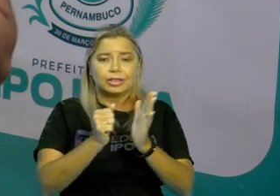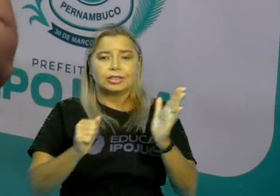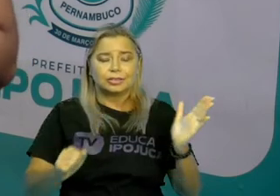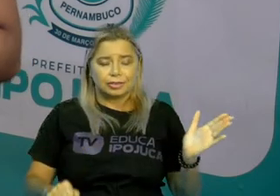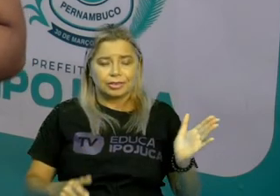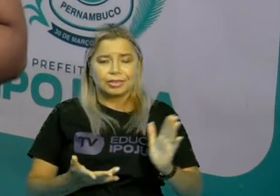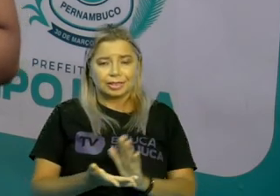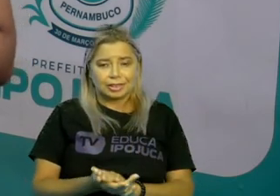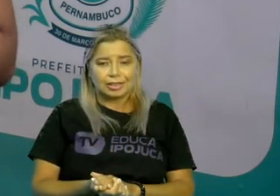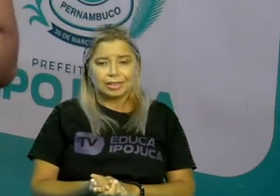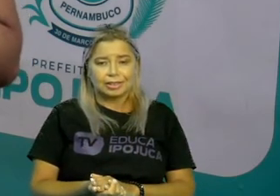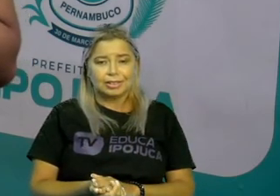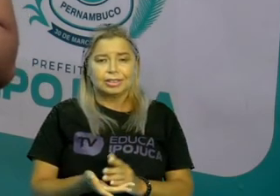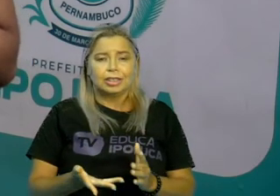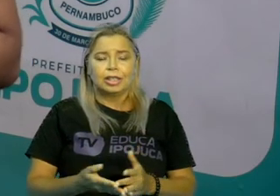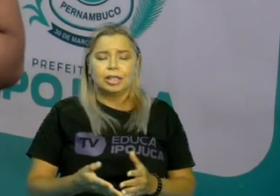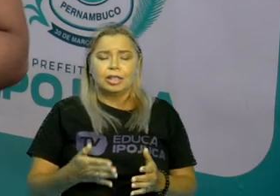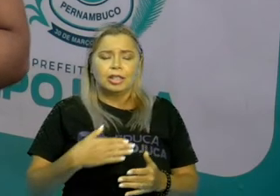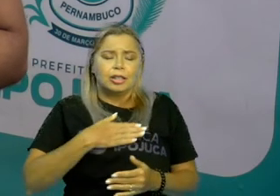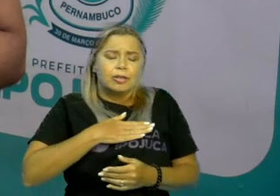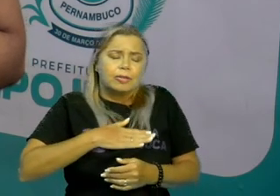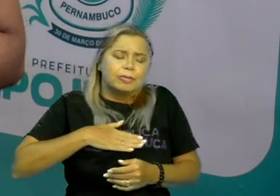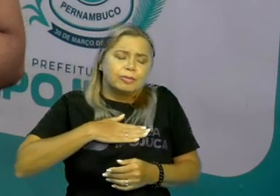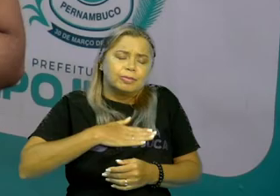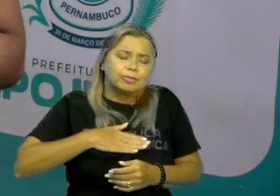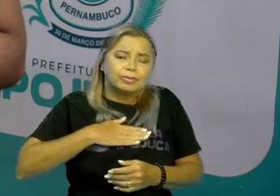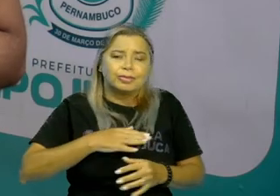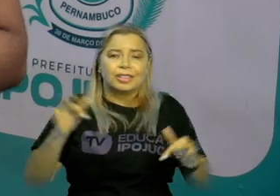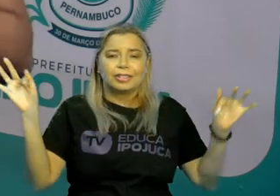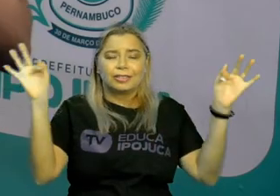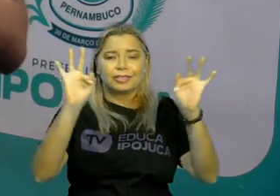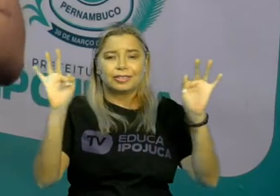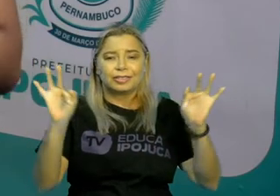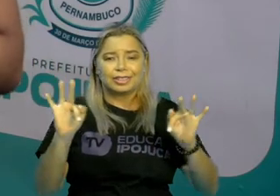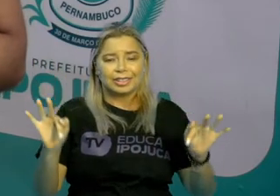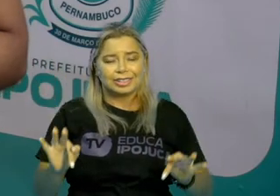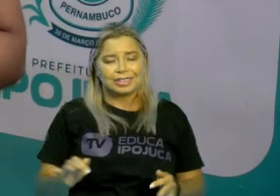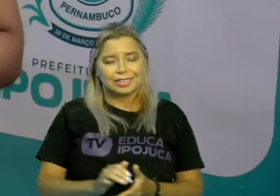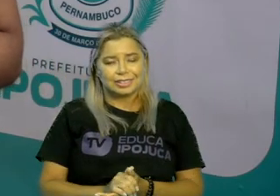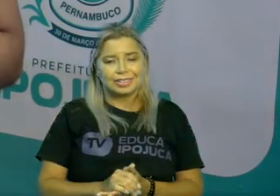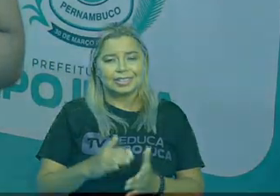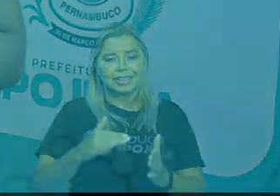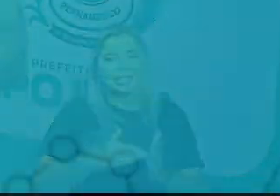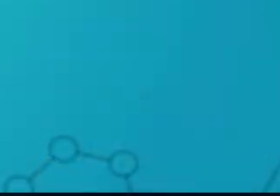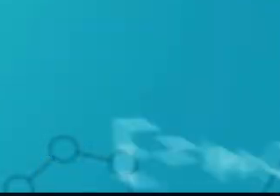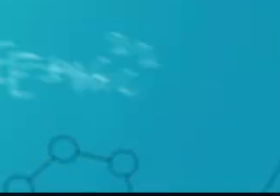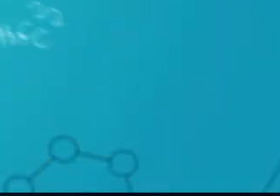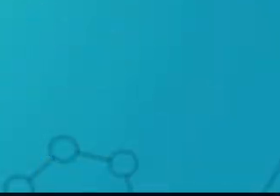feliz pela sua participação em nossa aula. E até a próxima.